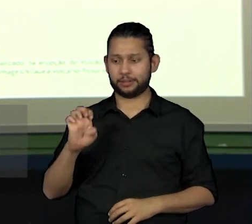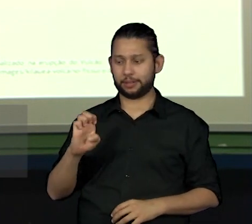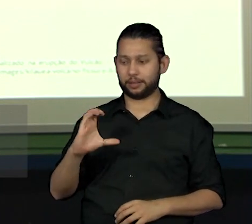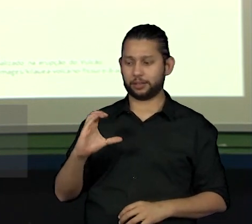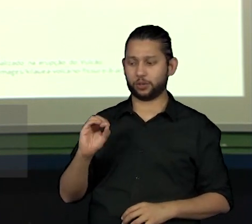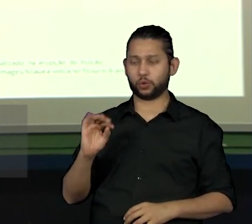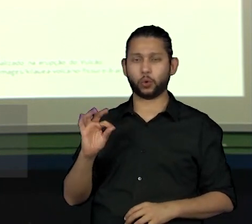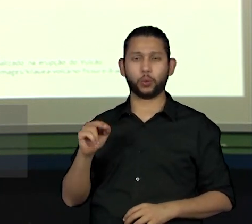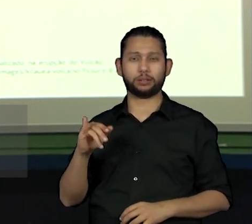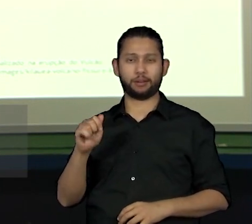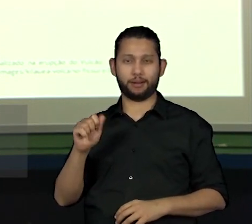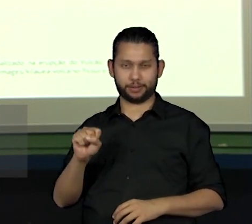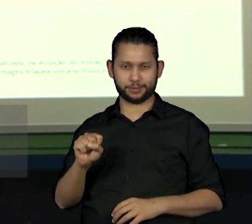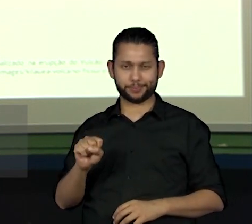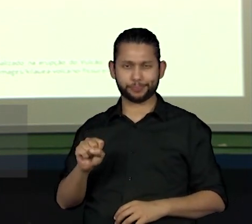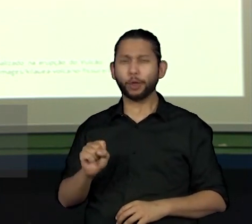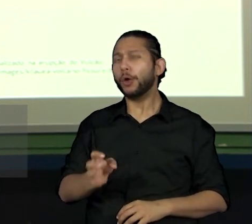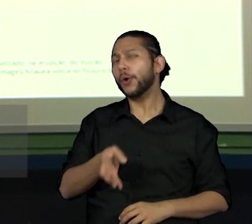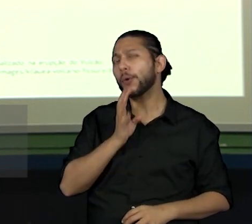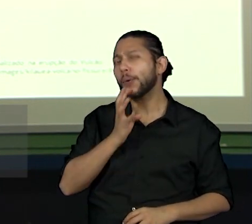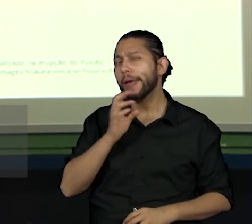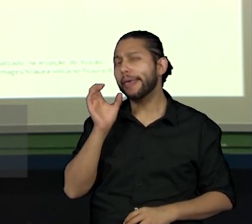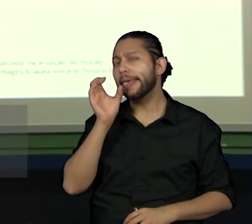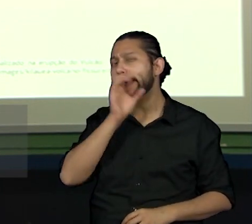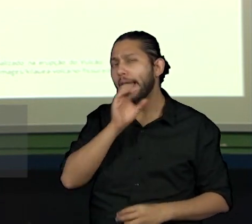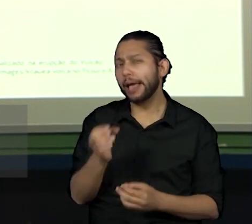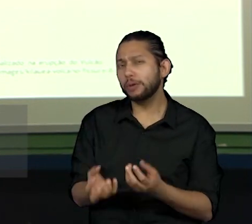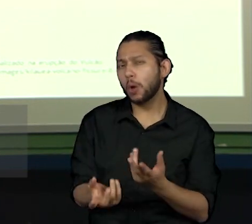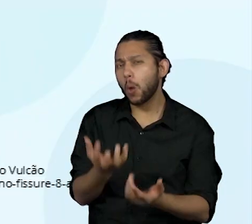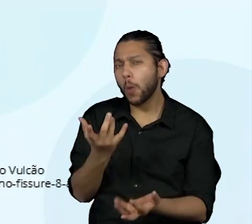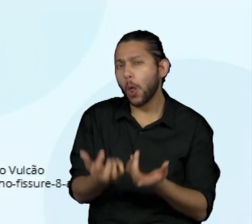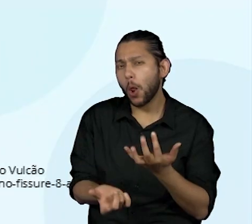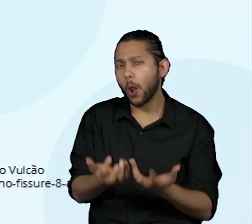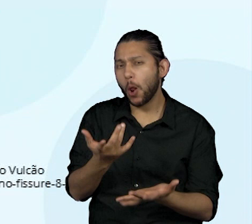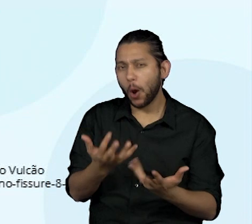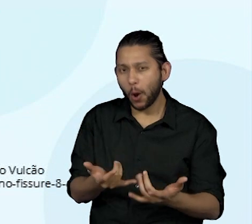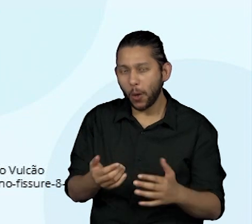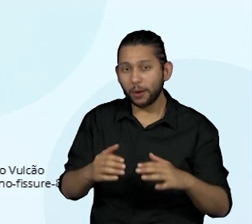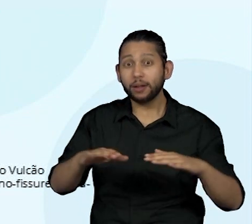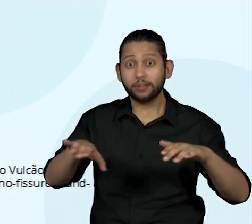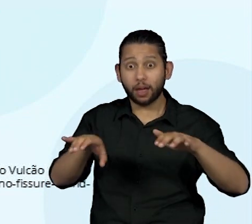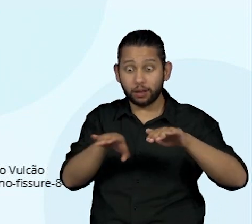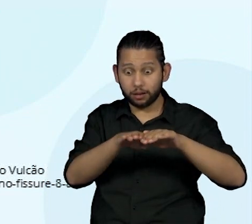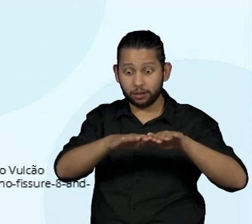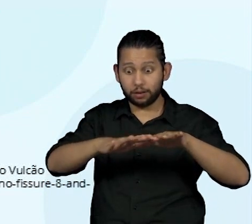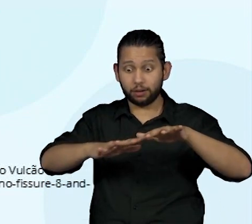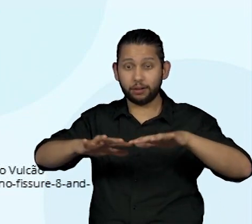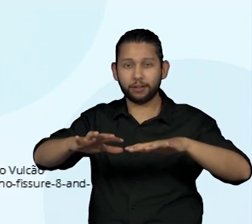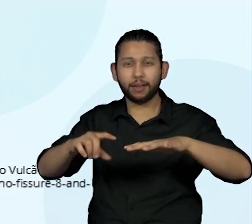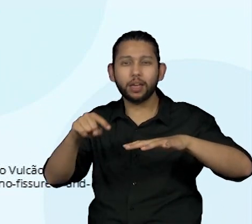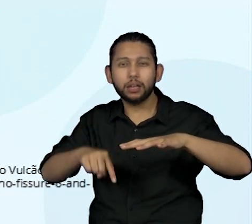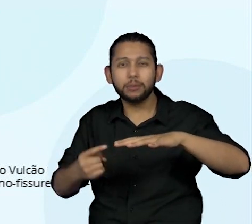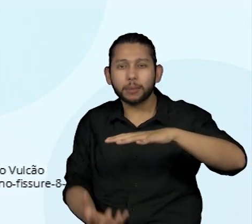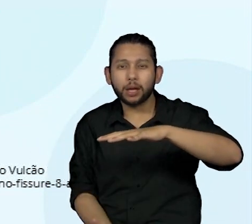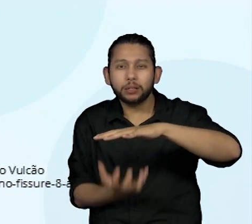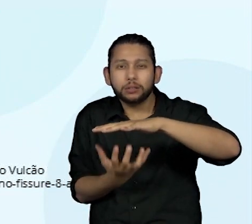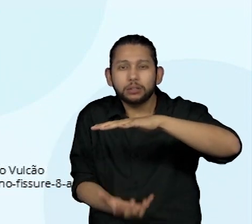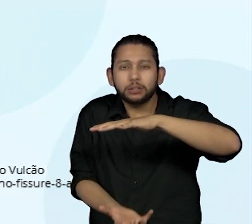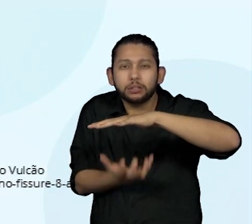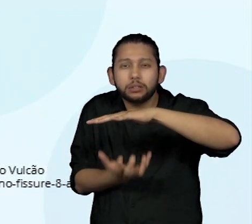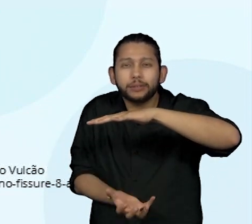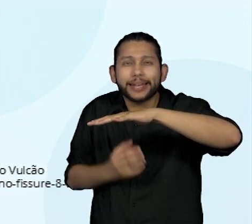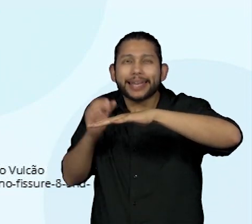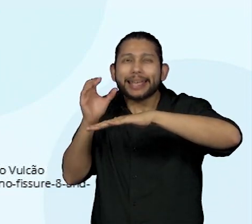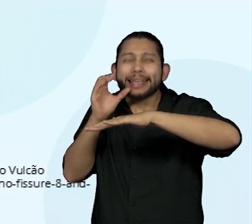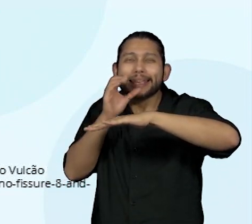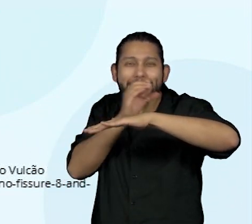magma, né? Que está abaixo da crosta terrestre. E esse magma ele é muito quente, né?